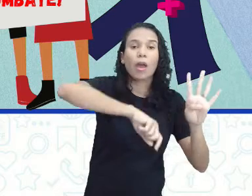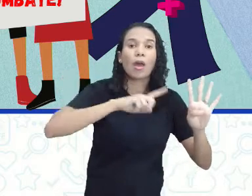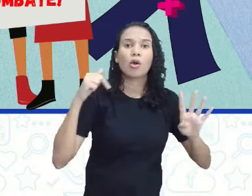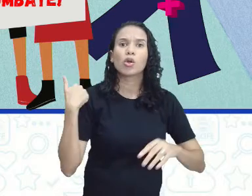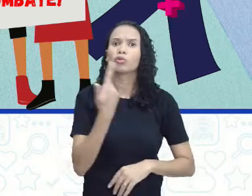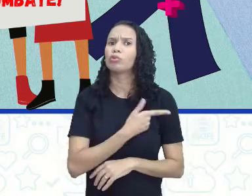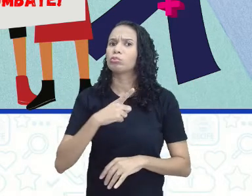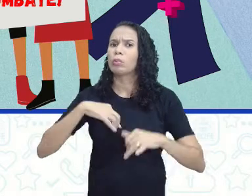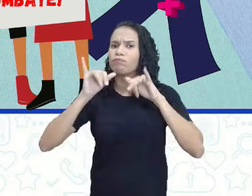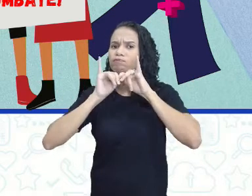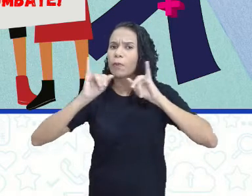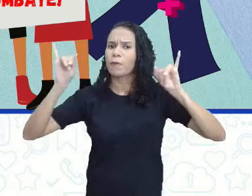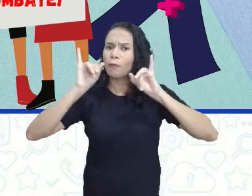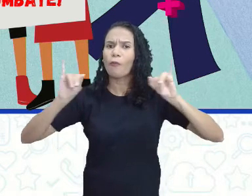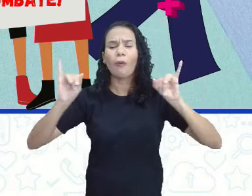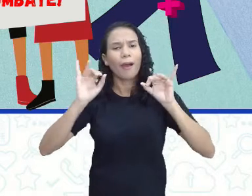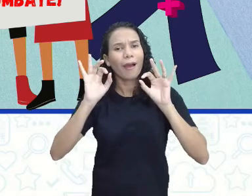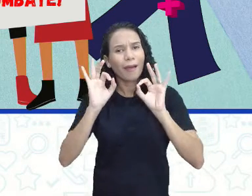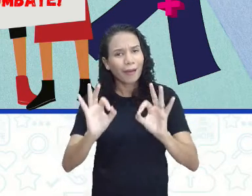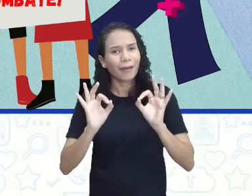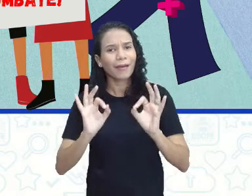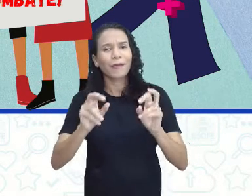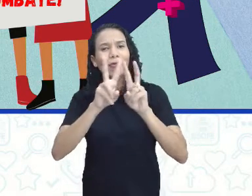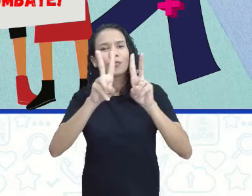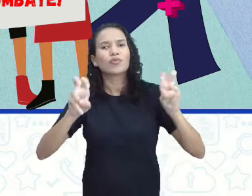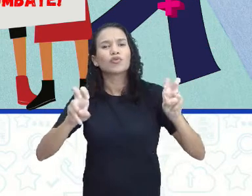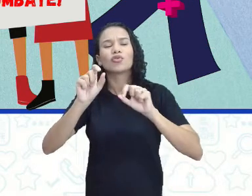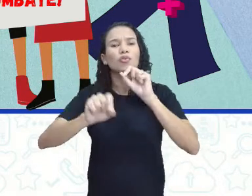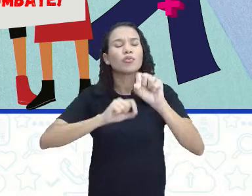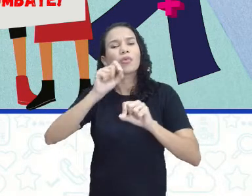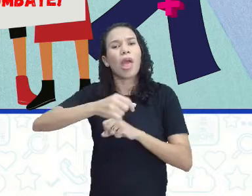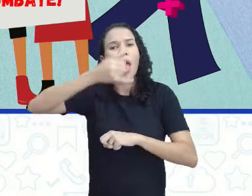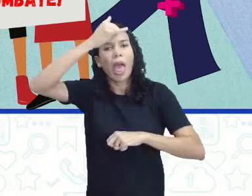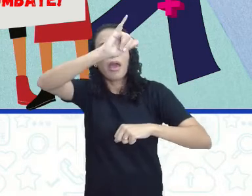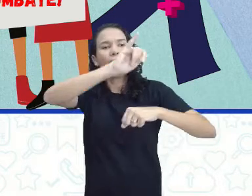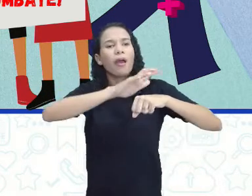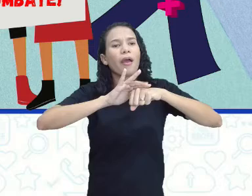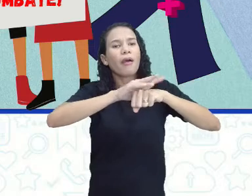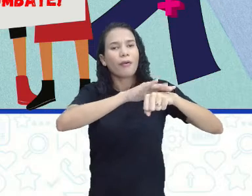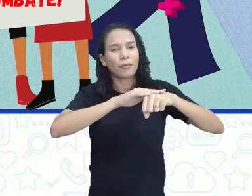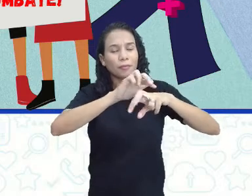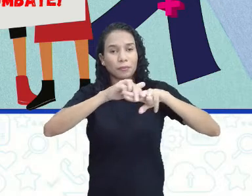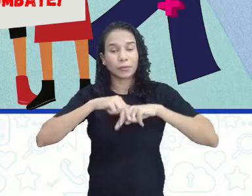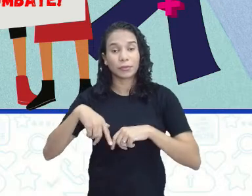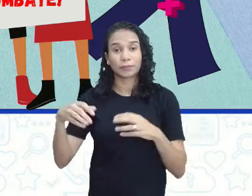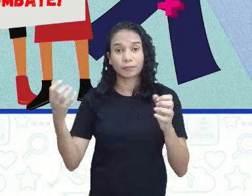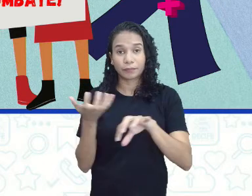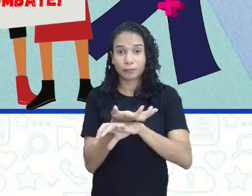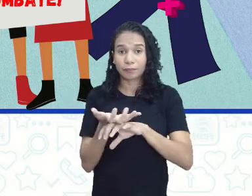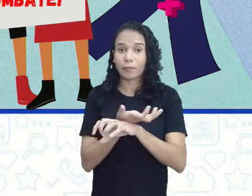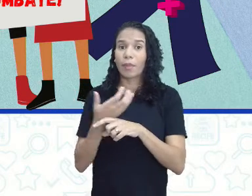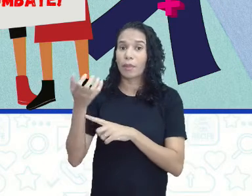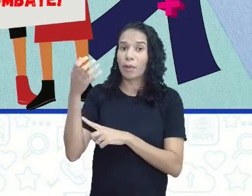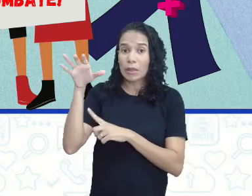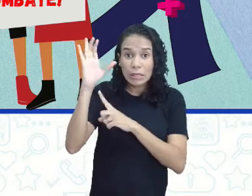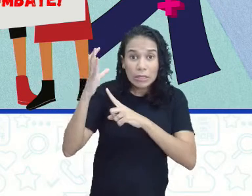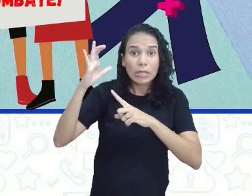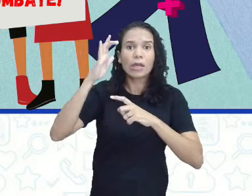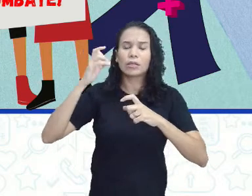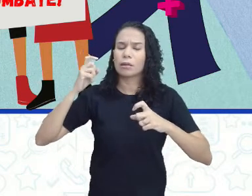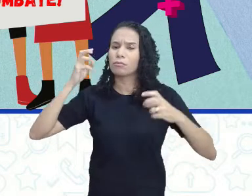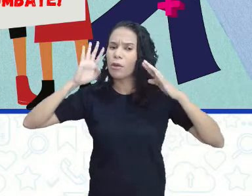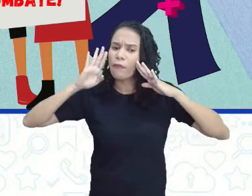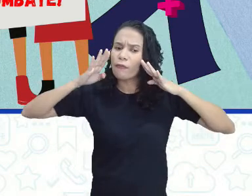numa divulgação, né, em relação aí à prevenção. A disciplina de ciência se preocupa e tem